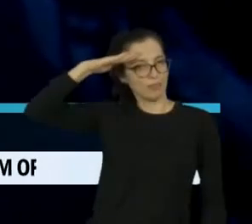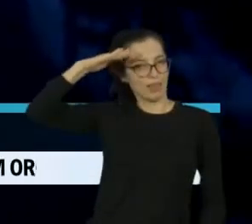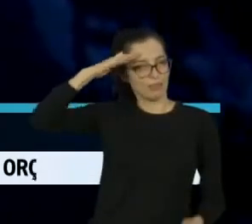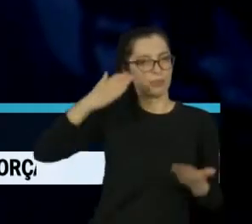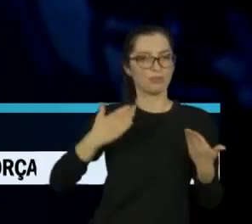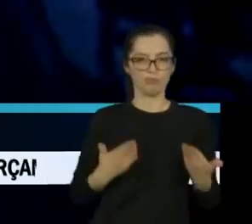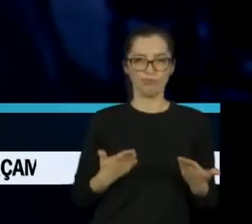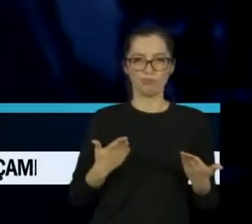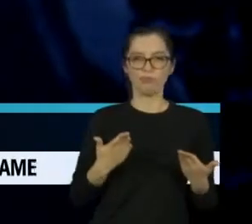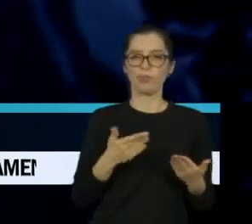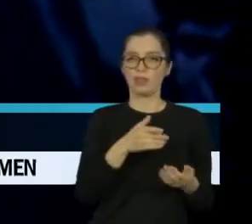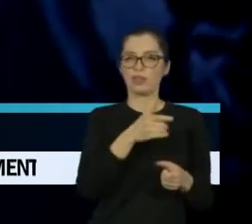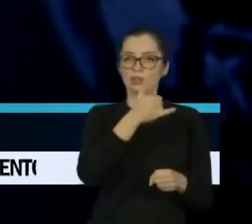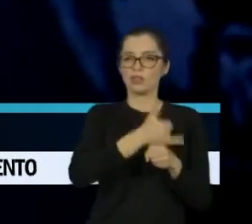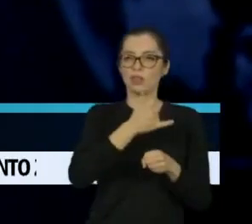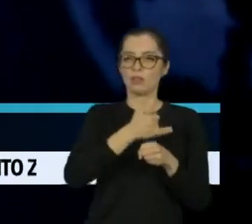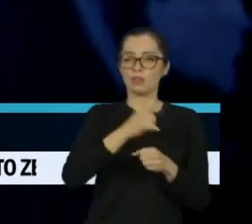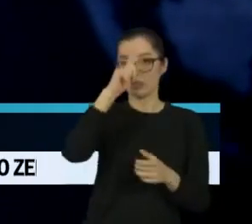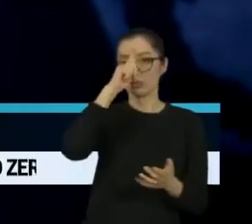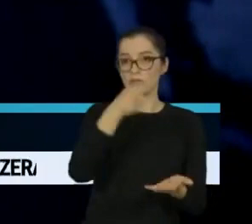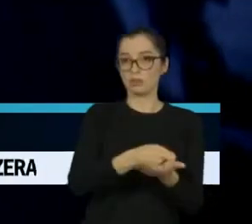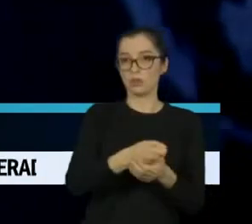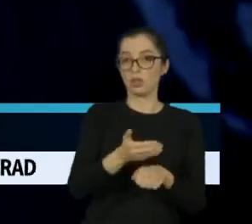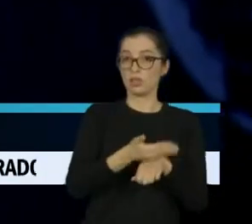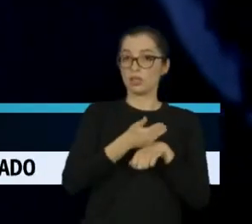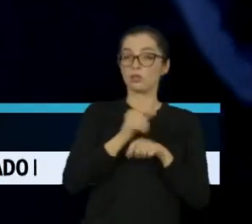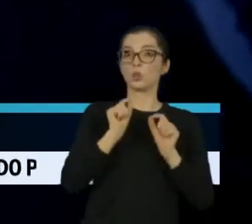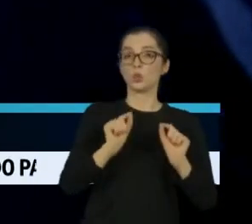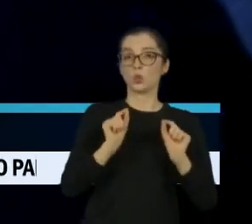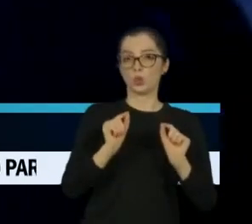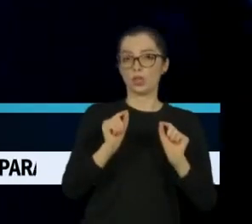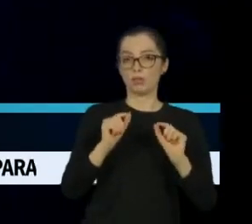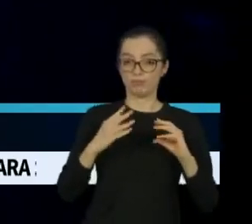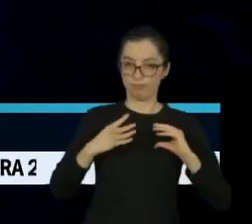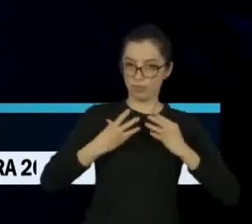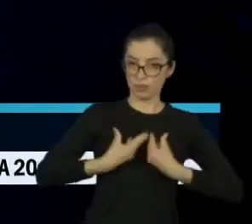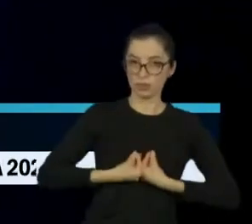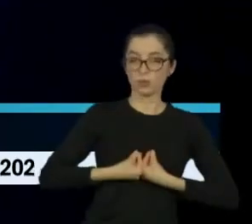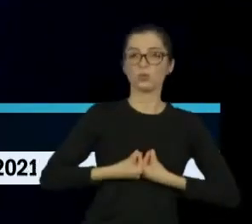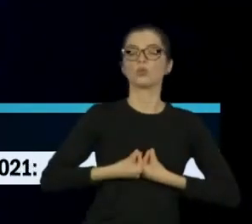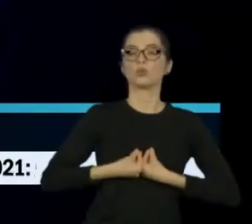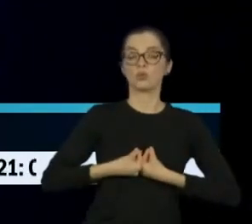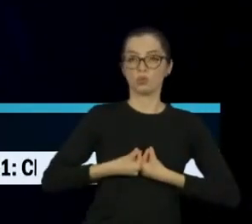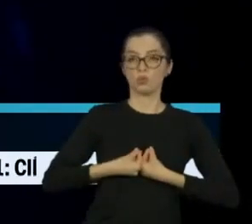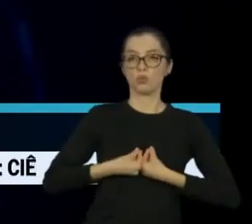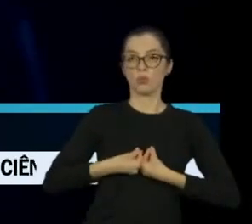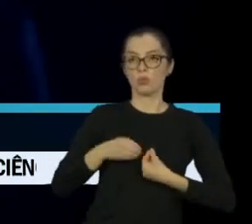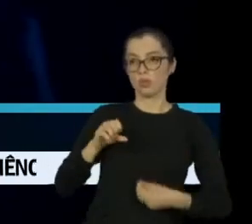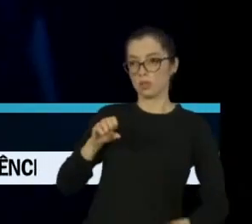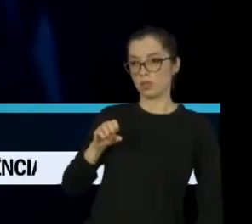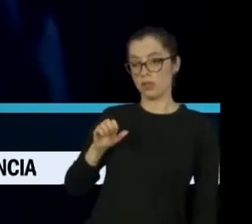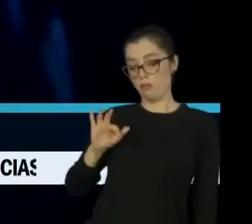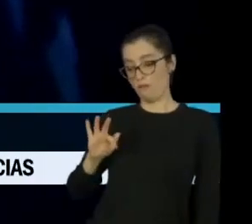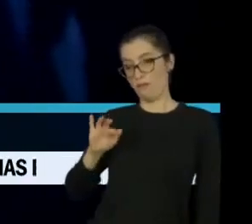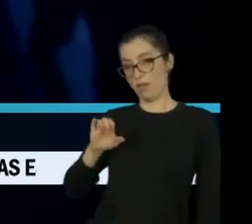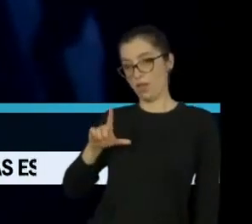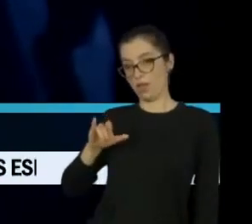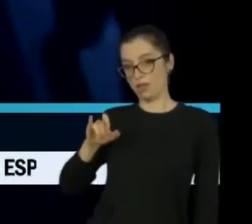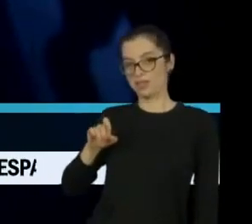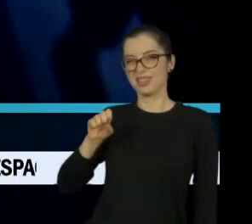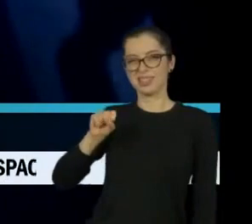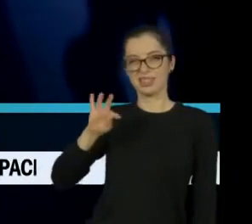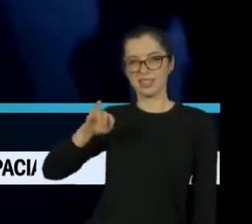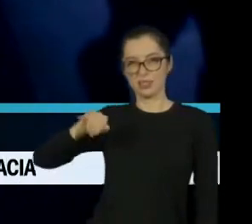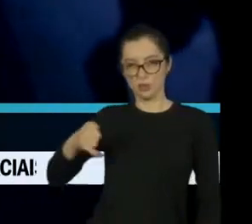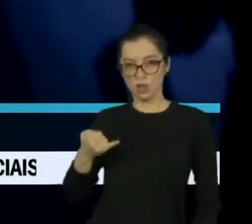os efeitos de uma decisão anterior do ministro do Superior Tribunal de Justiça, Félix Fischer. Entre os argumentos para conceder a